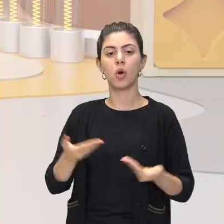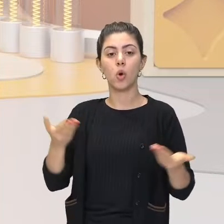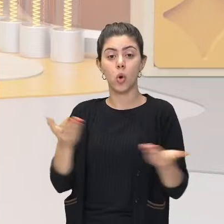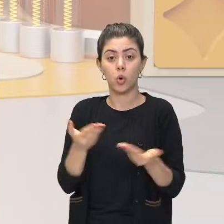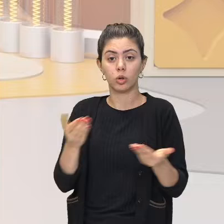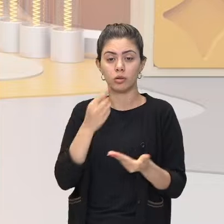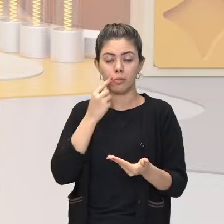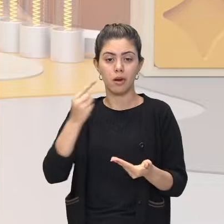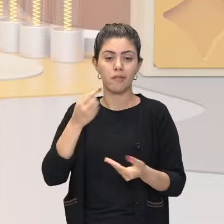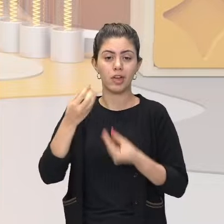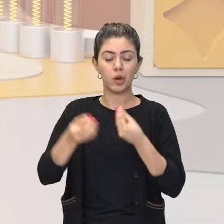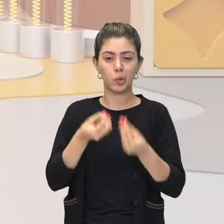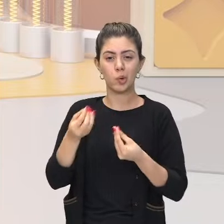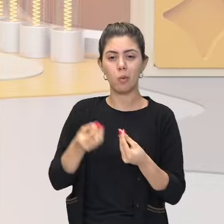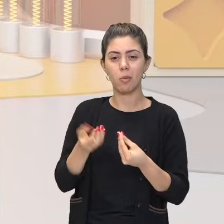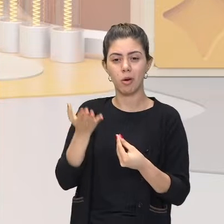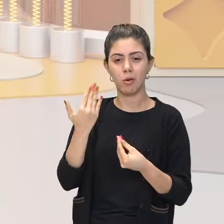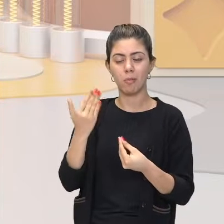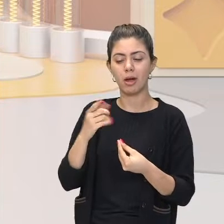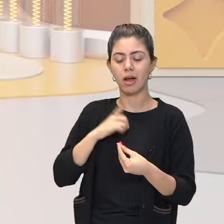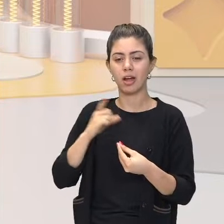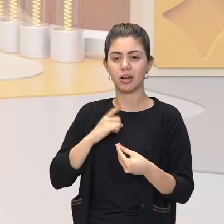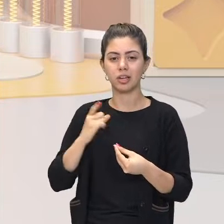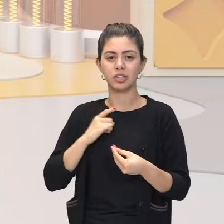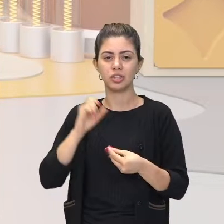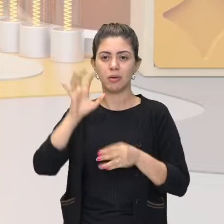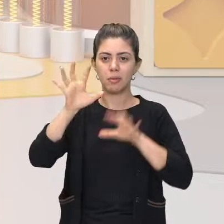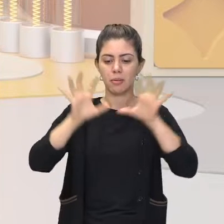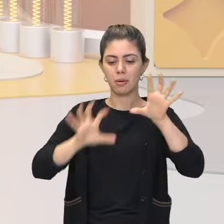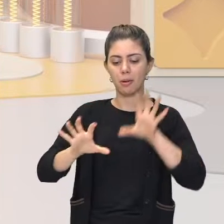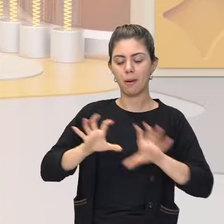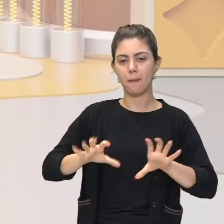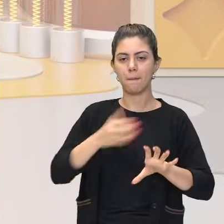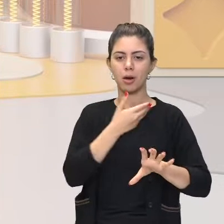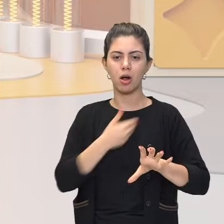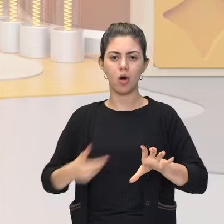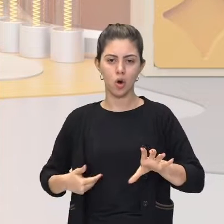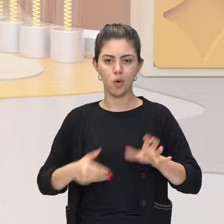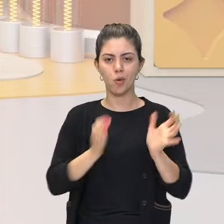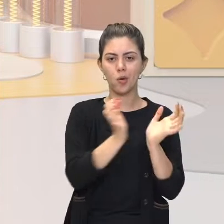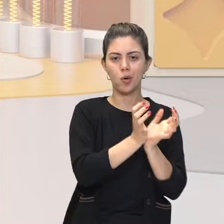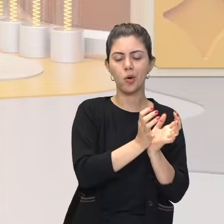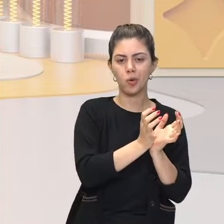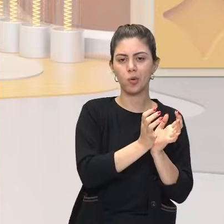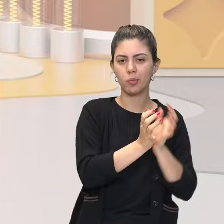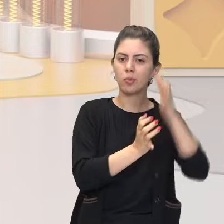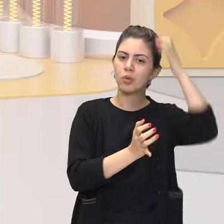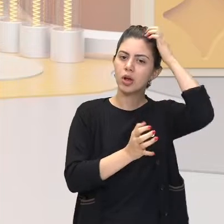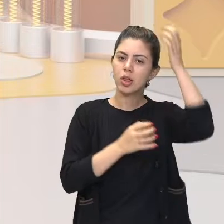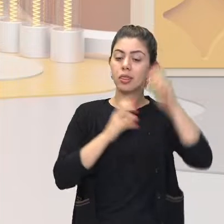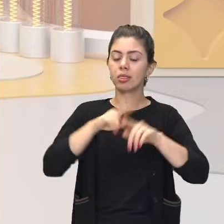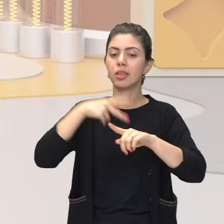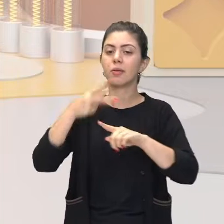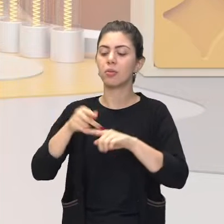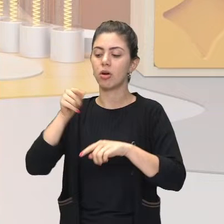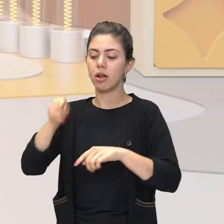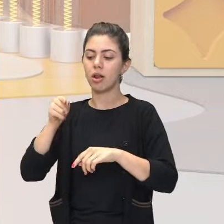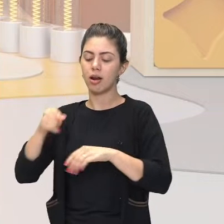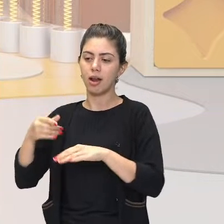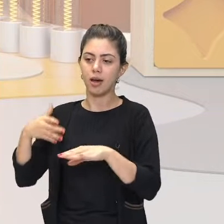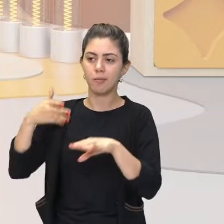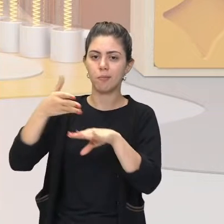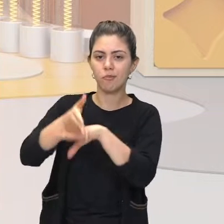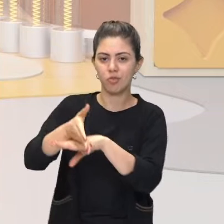configuração política e geográfica desses reinos, desses povos cristãos, após a invasão islâmica na